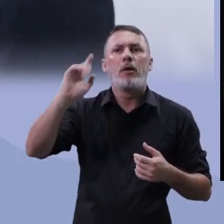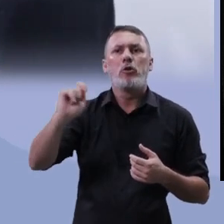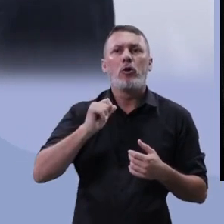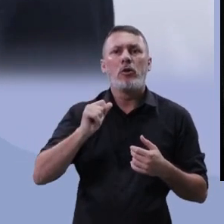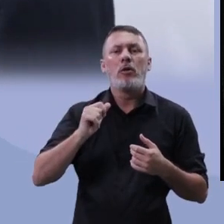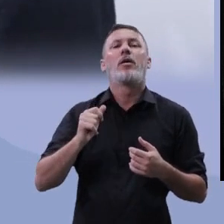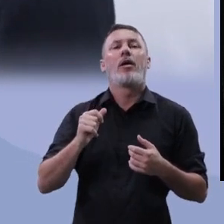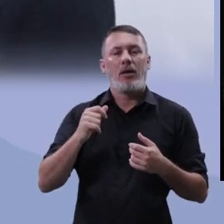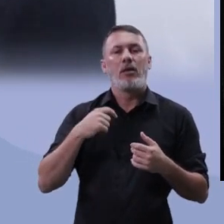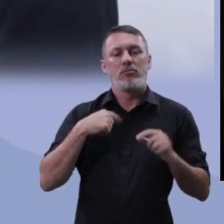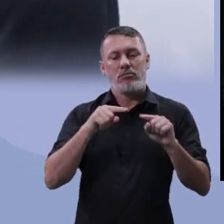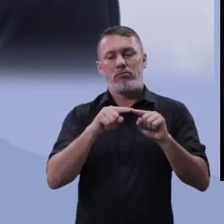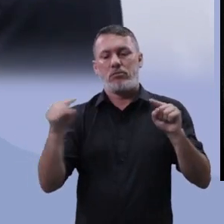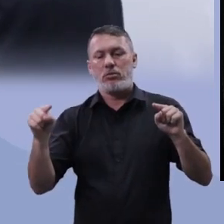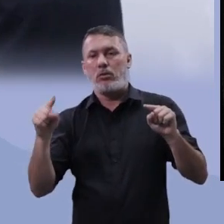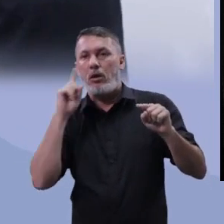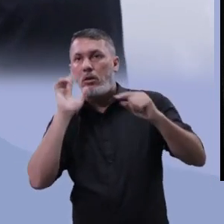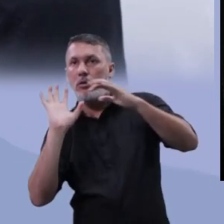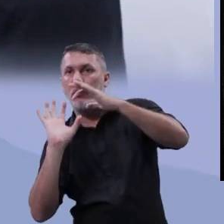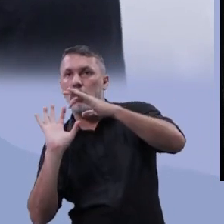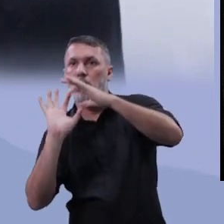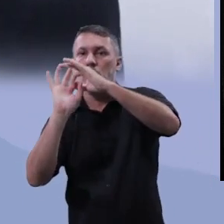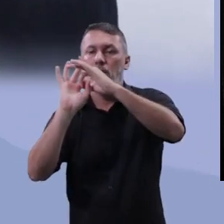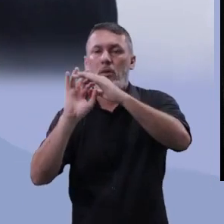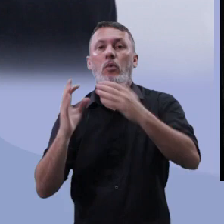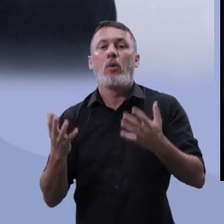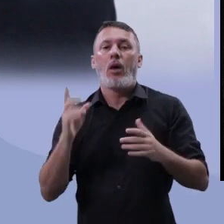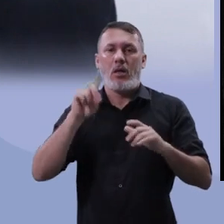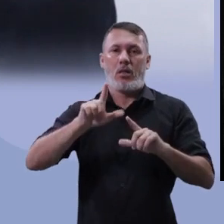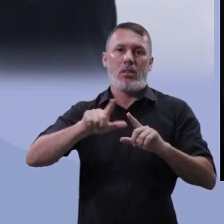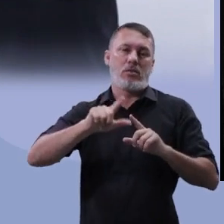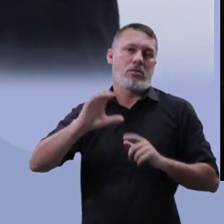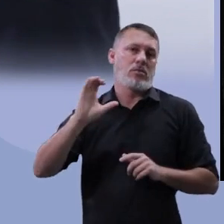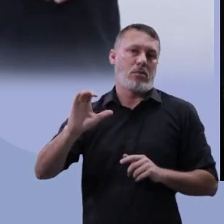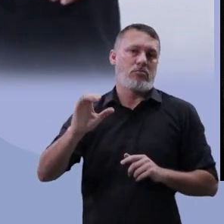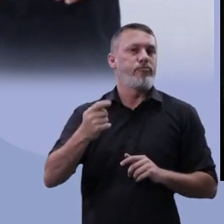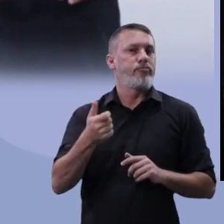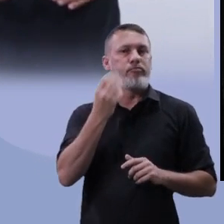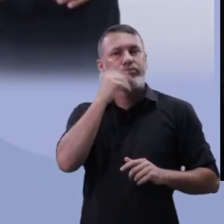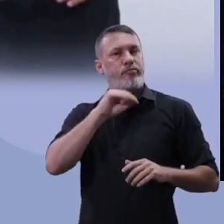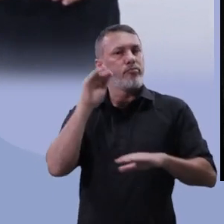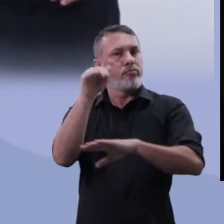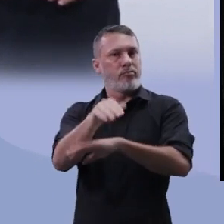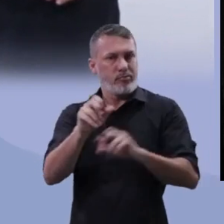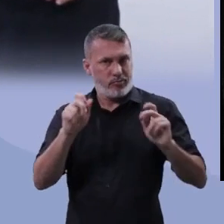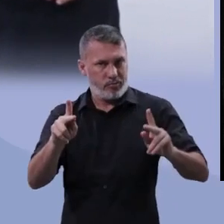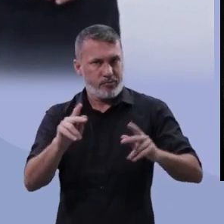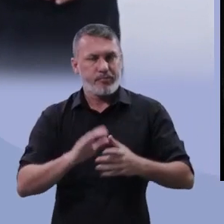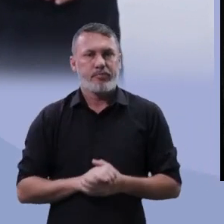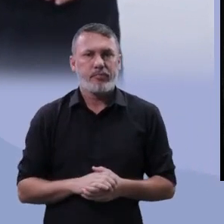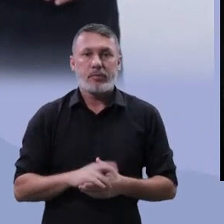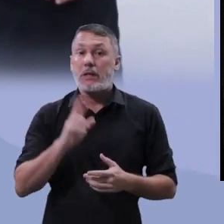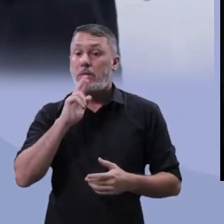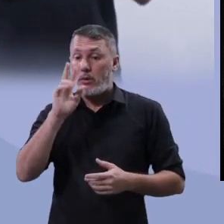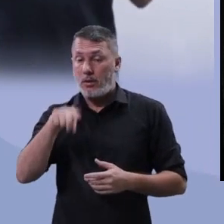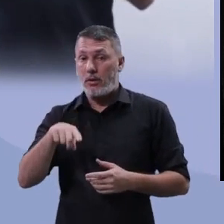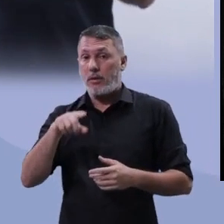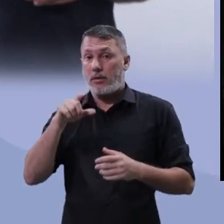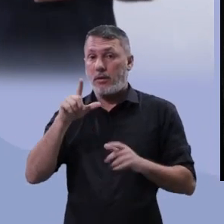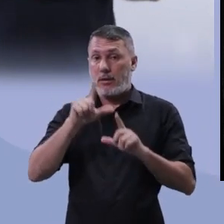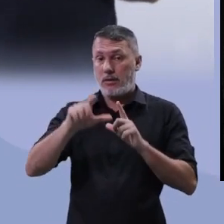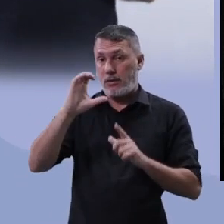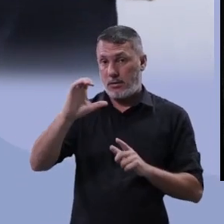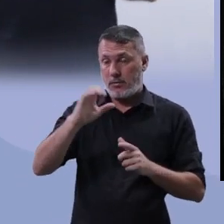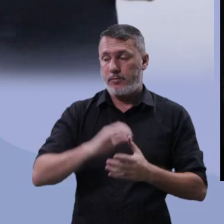um corte e vi o plano que está mais à frente. É o plano da letra C. Beleza, meu hack?